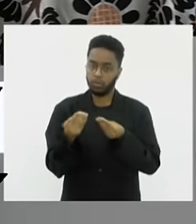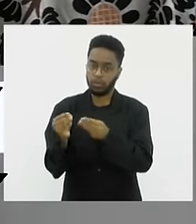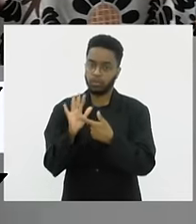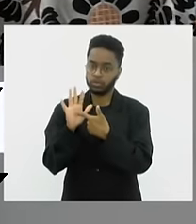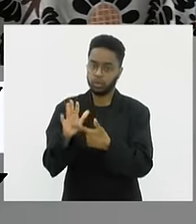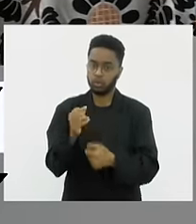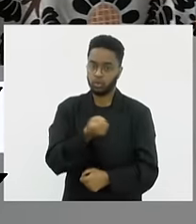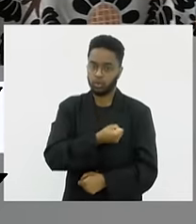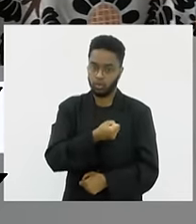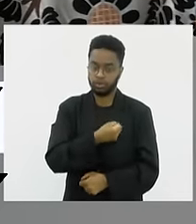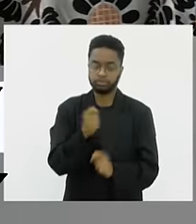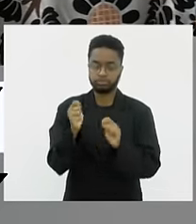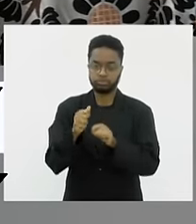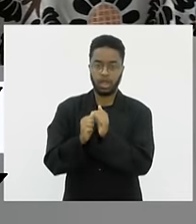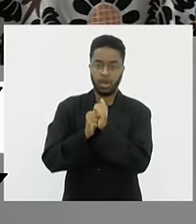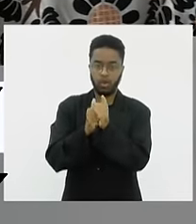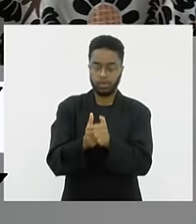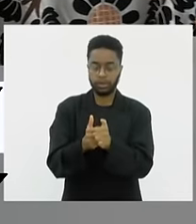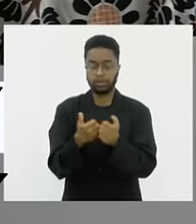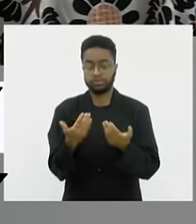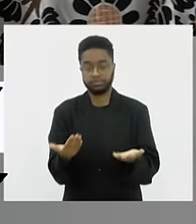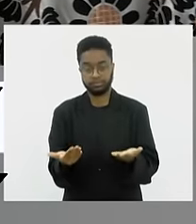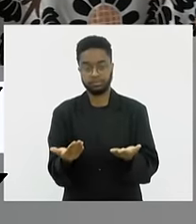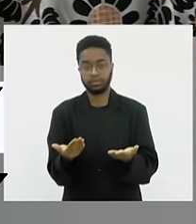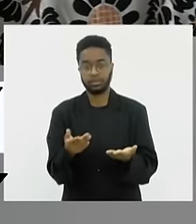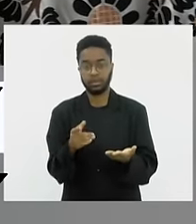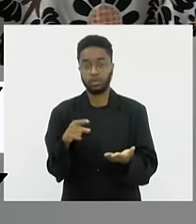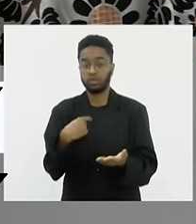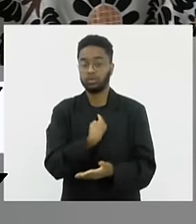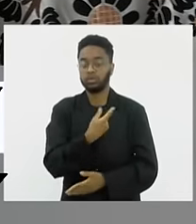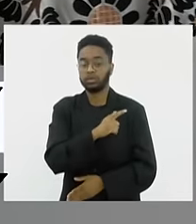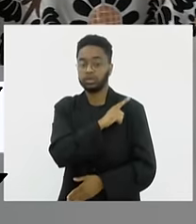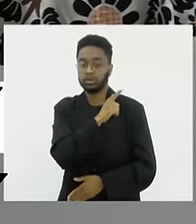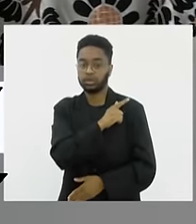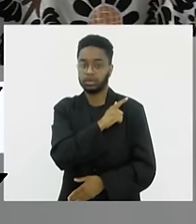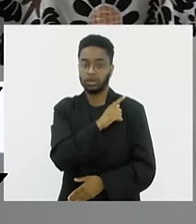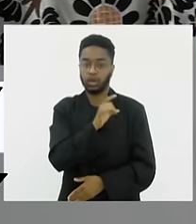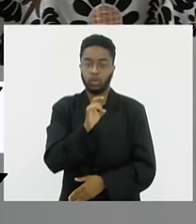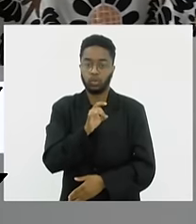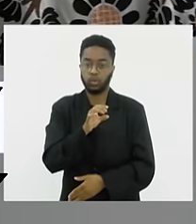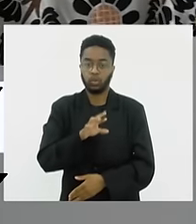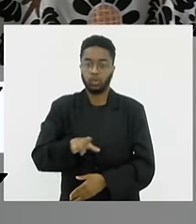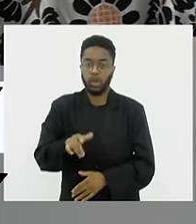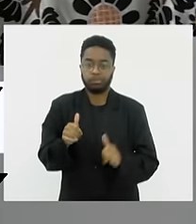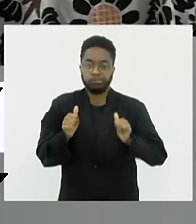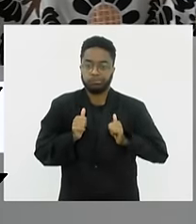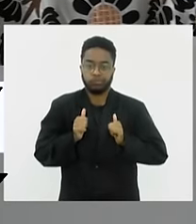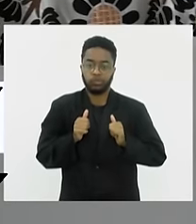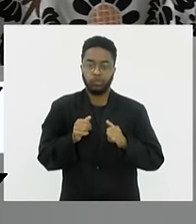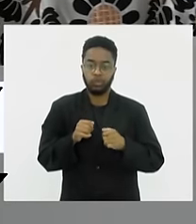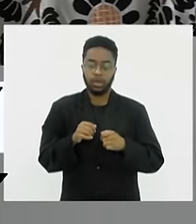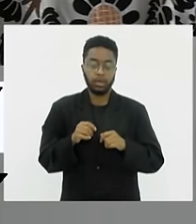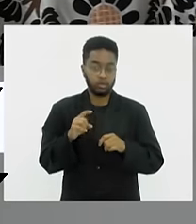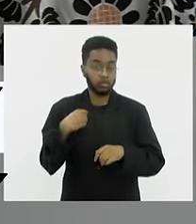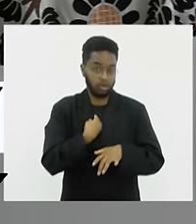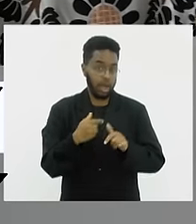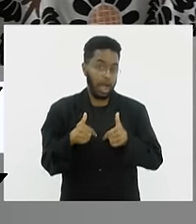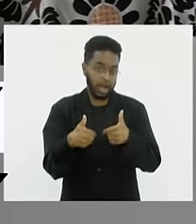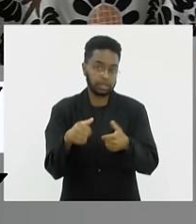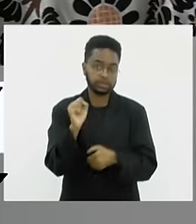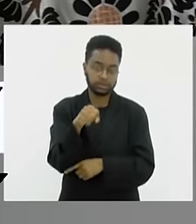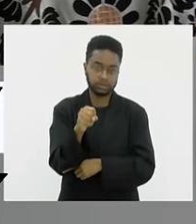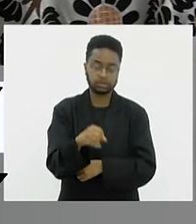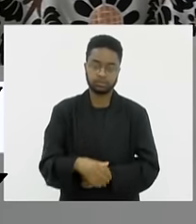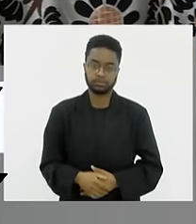ele, para poder acompanhar. Então, a gente não. Nossa gestão não se furta ao dever de fazer. Presidente, a questão é a